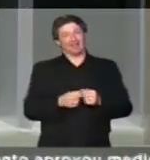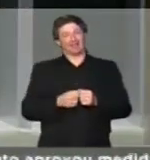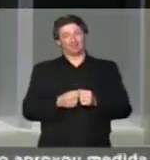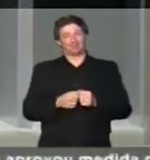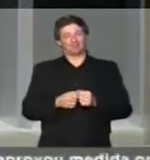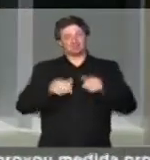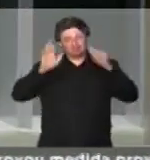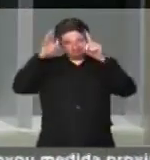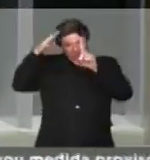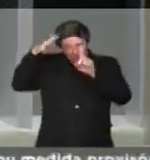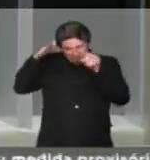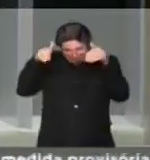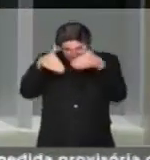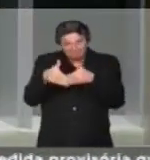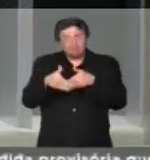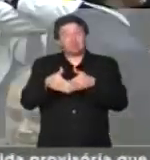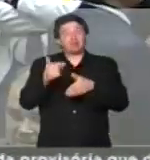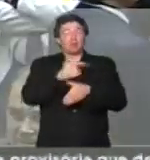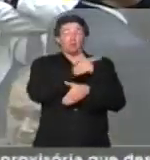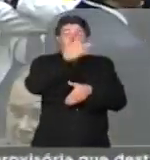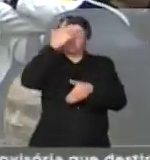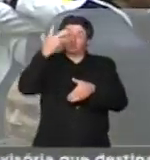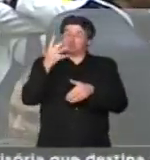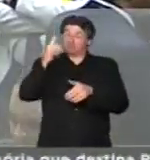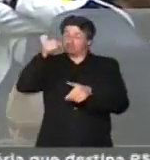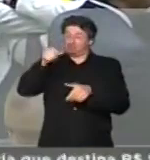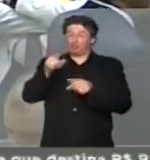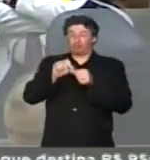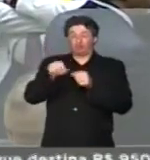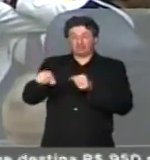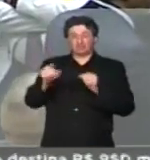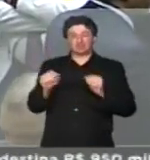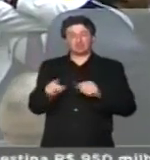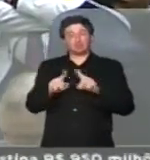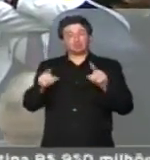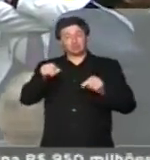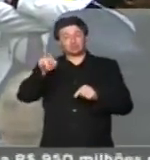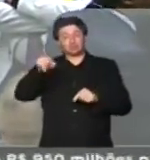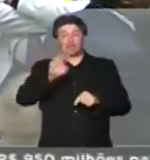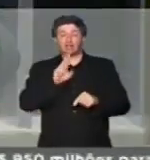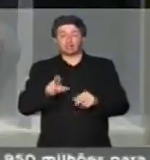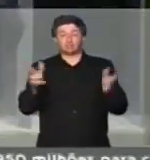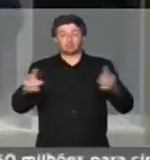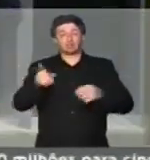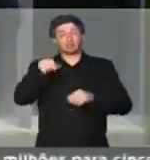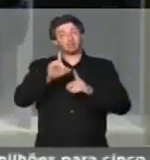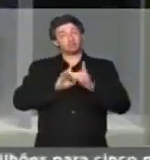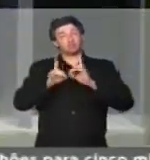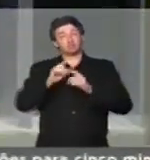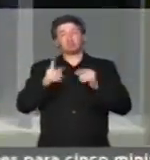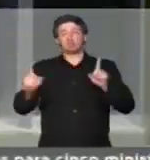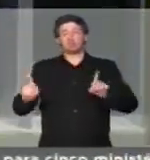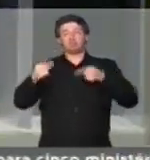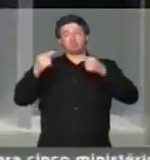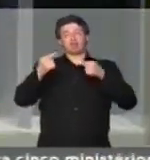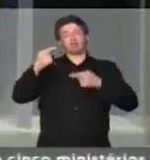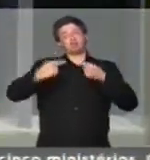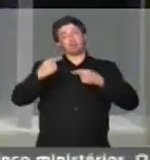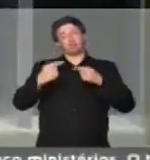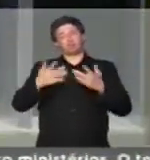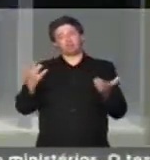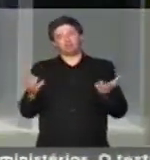dia vão se se dá mais é resposta no mais é o diálogo e é o embate